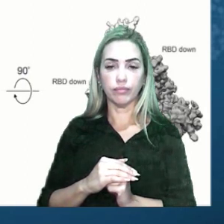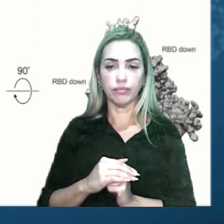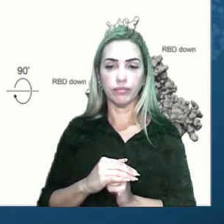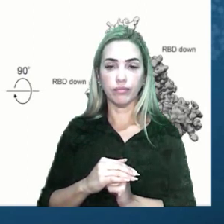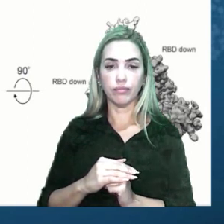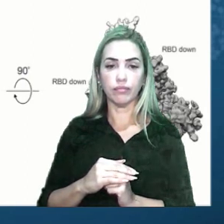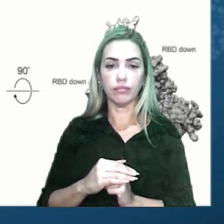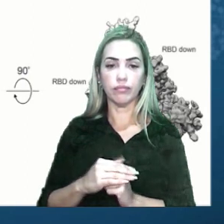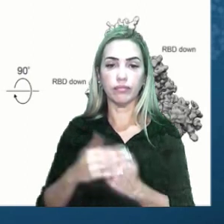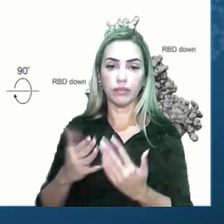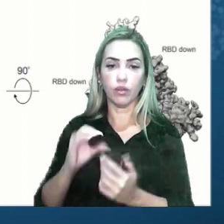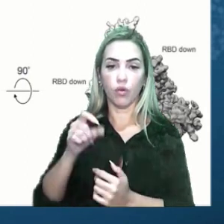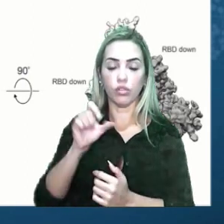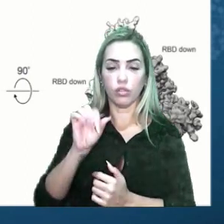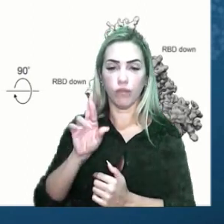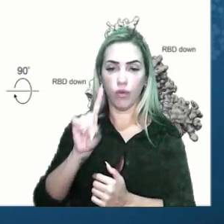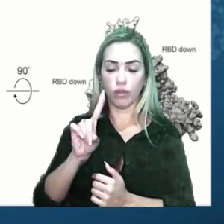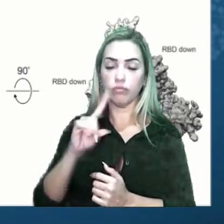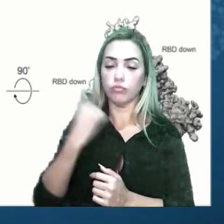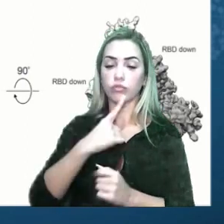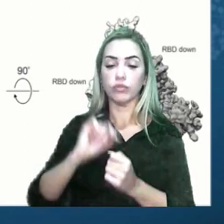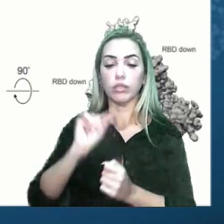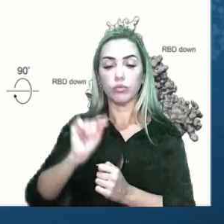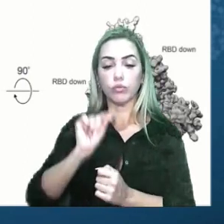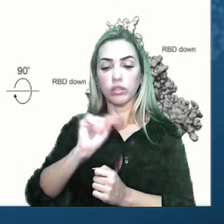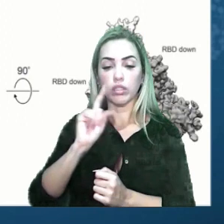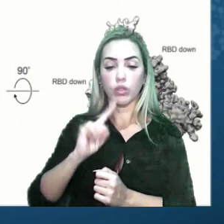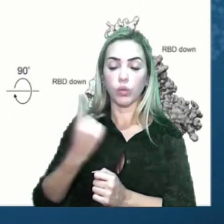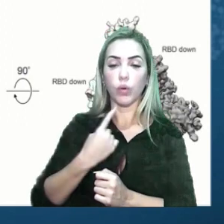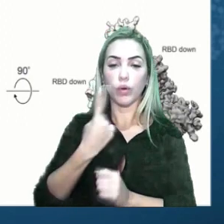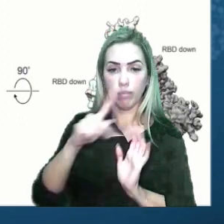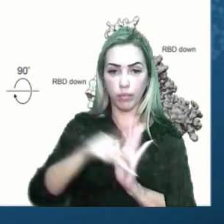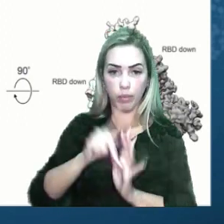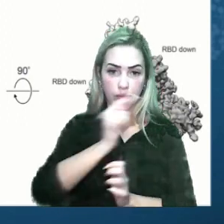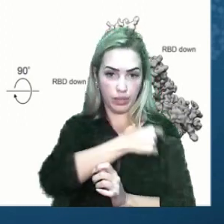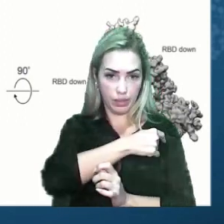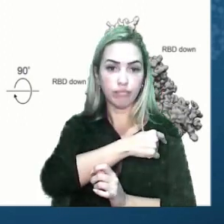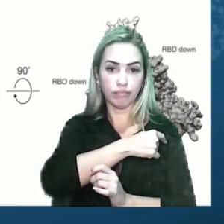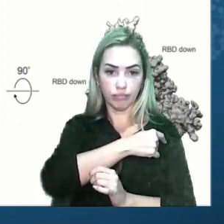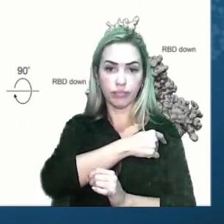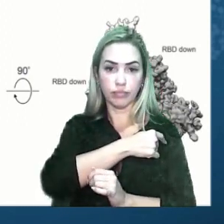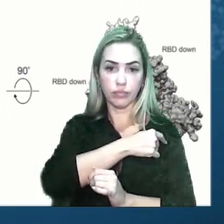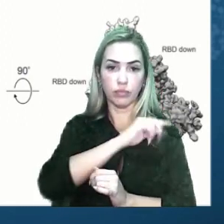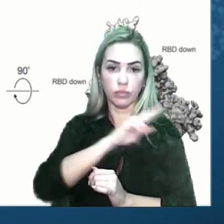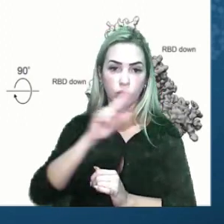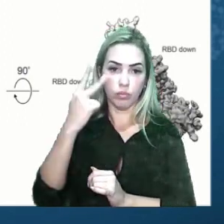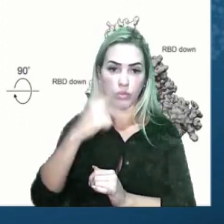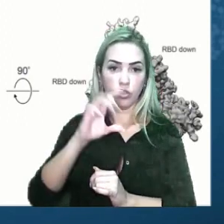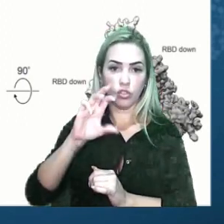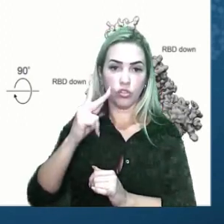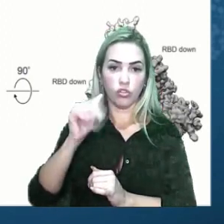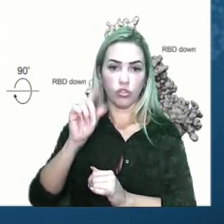em Oxford, nós desenvolvemos nossa própria vacina, a ChAdOx